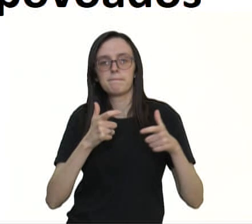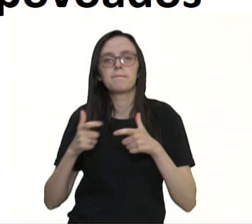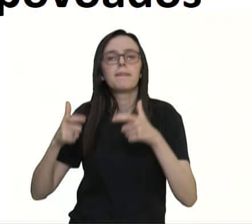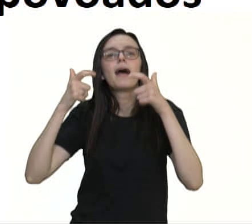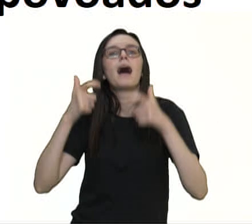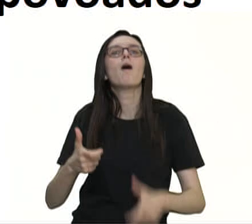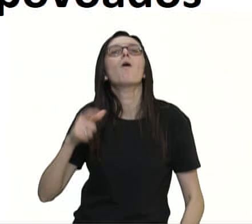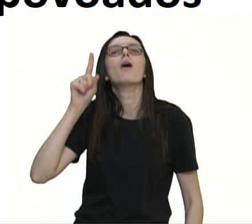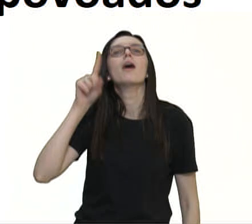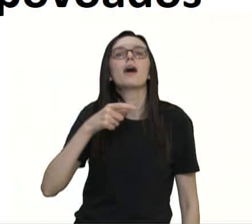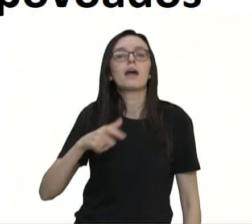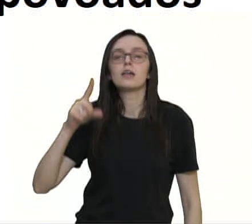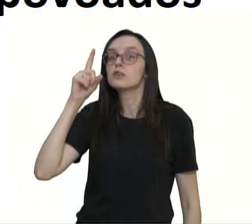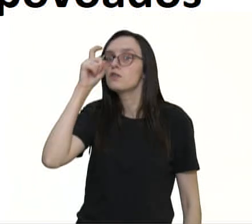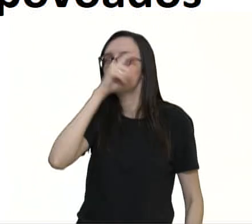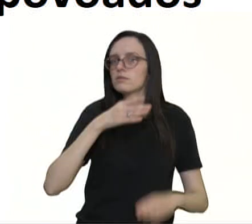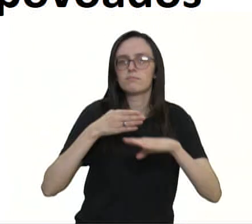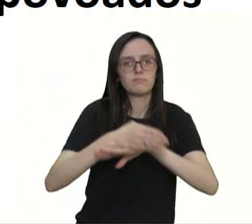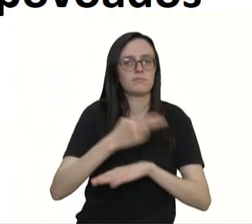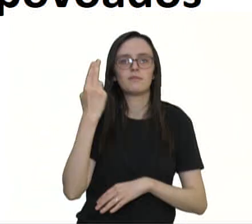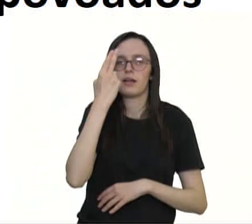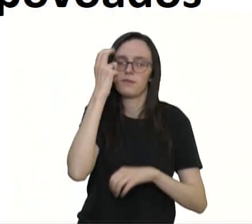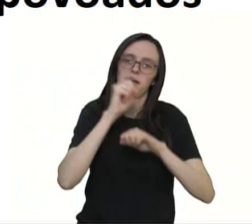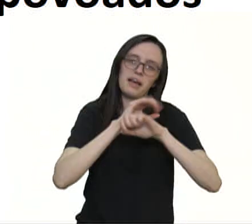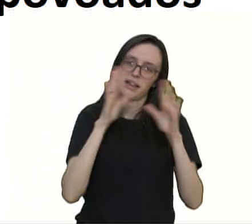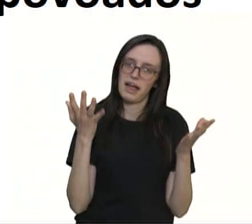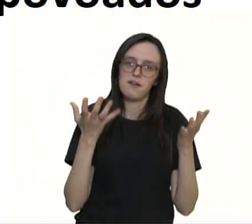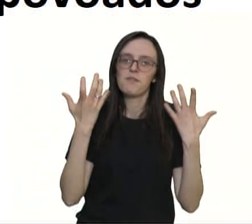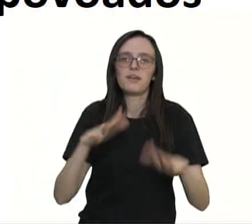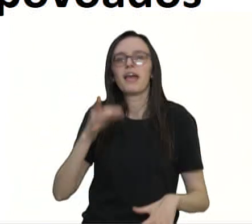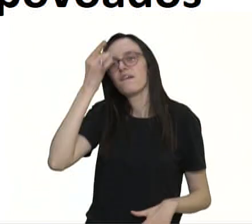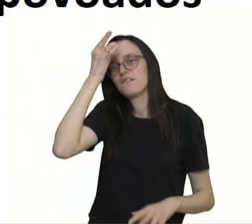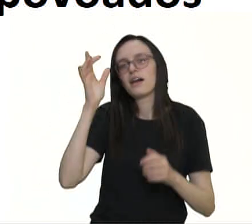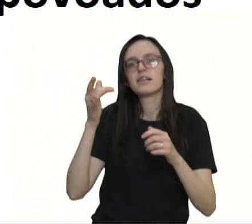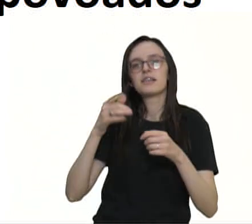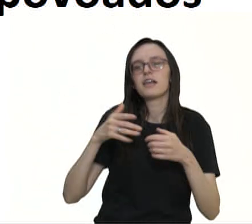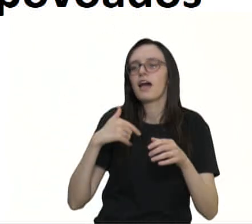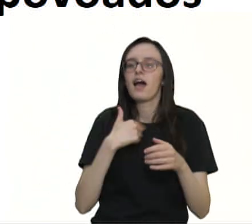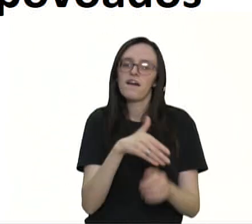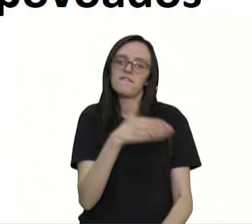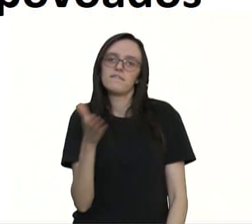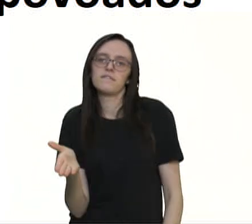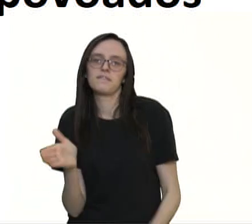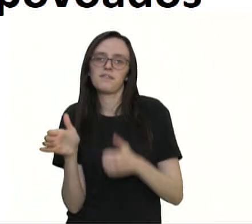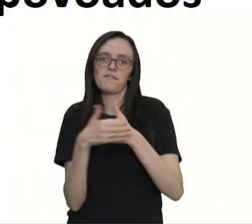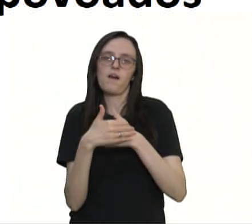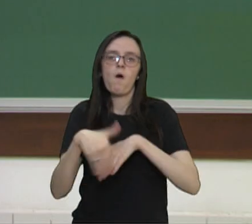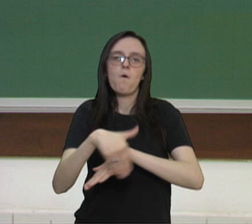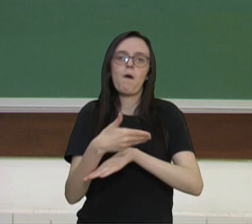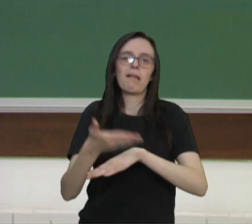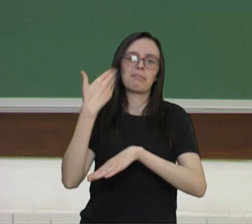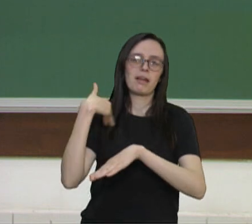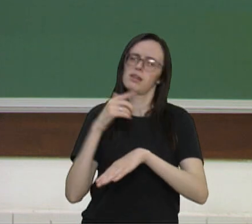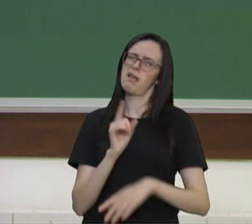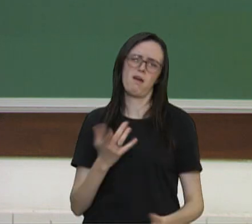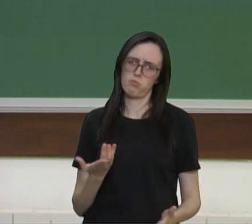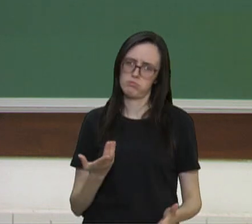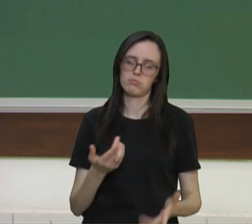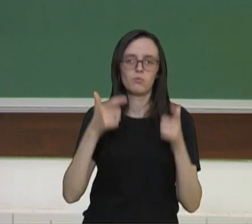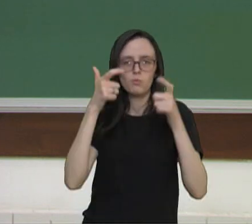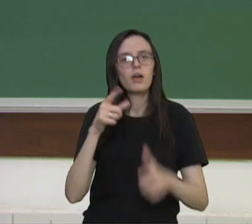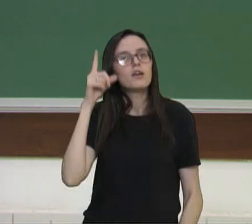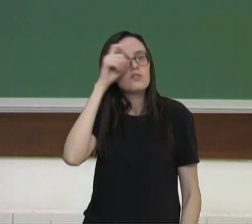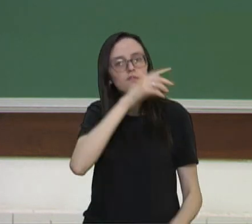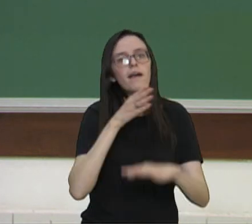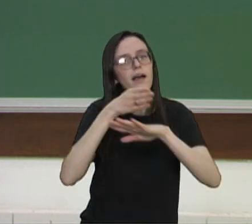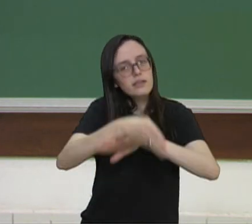em locais de difícil acesso. É claro, eles não vão se esconder ali do ladinho, na rua de trás. São locais de